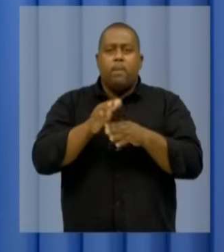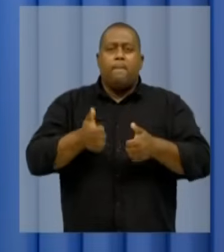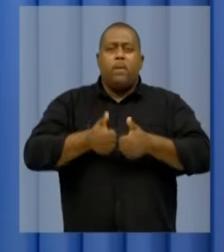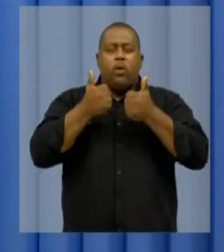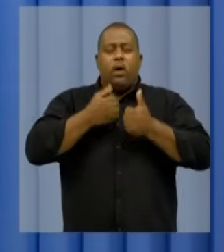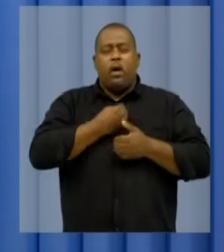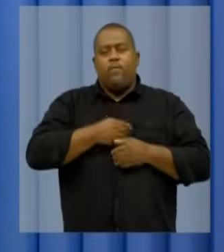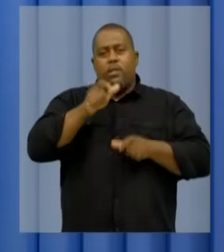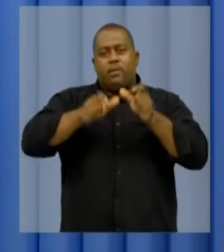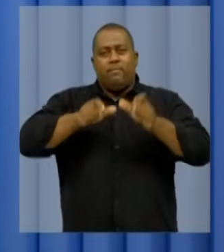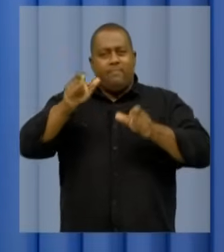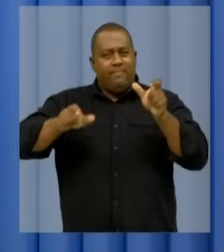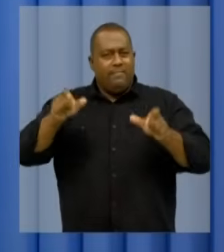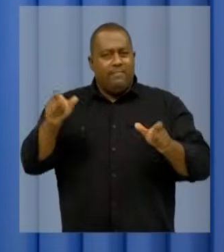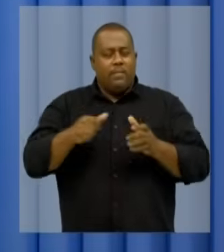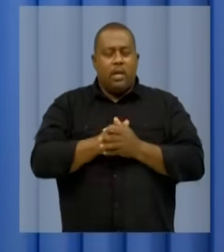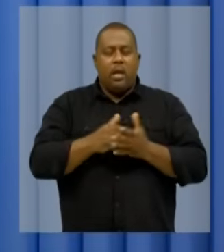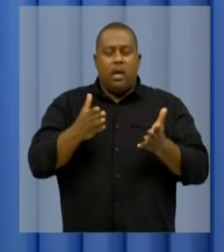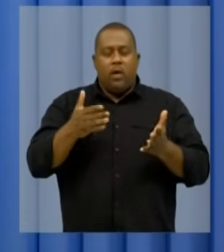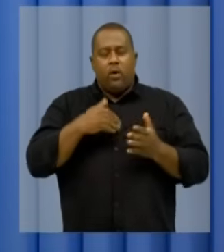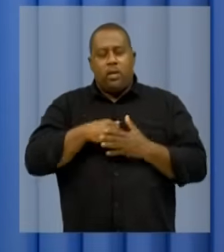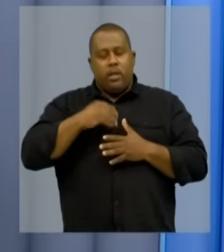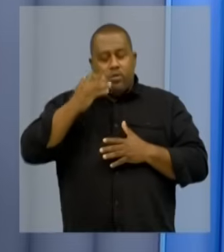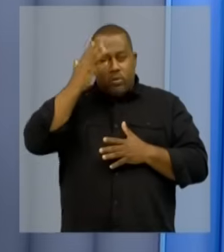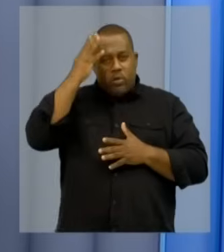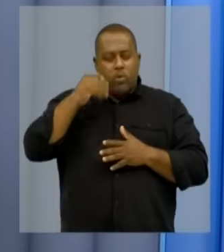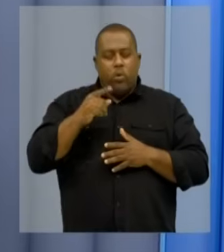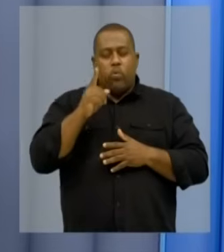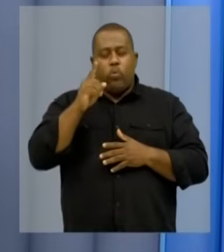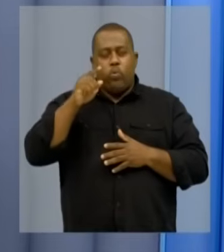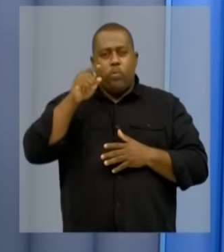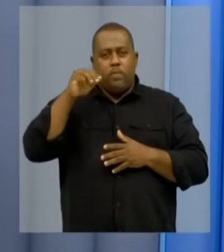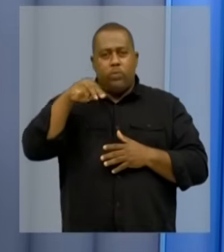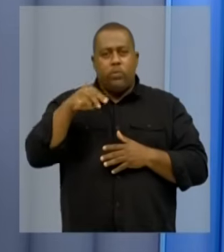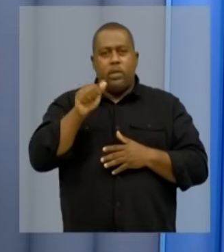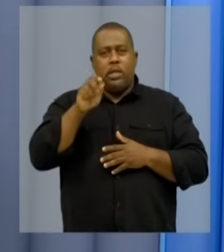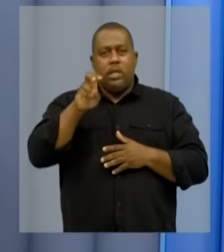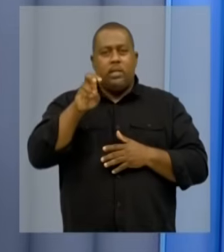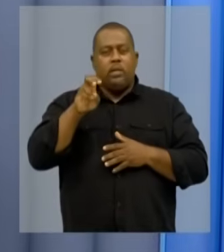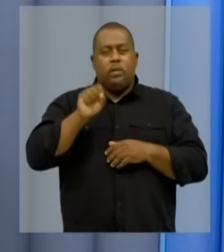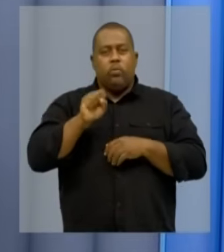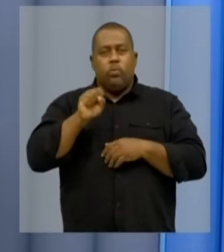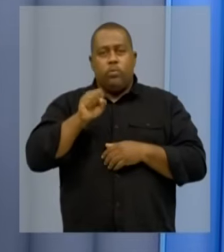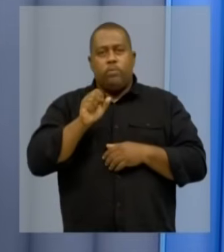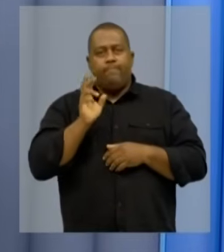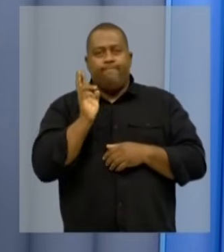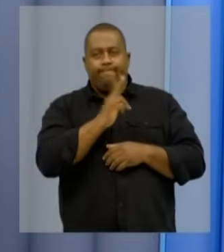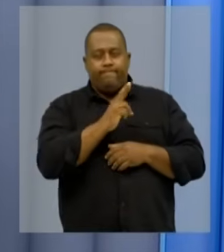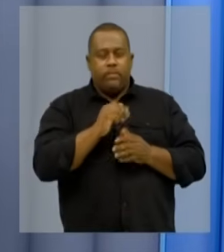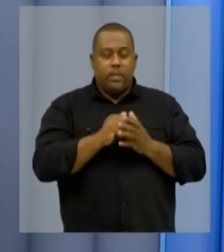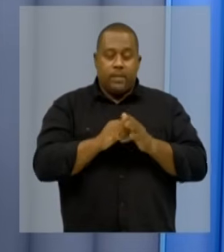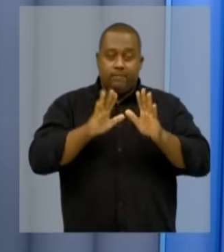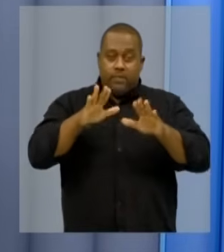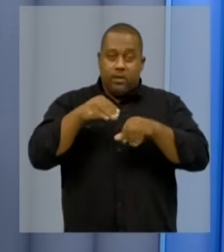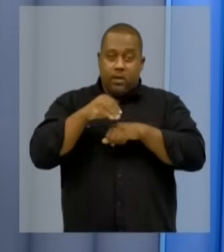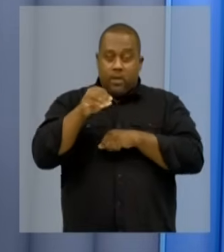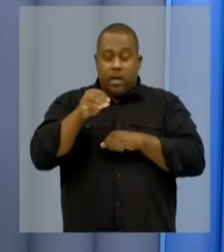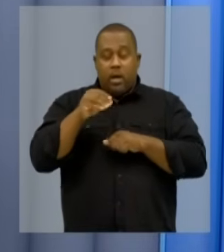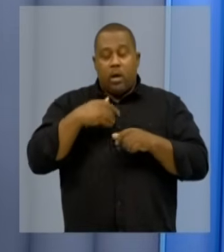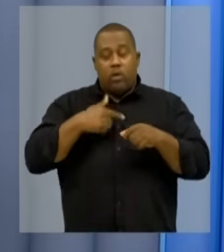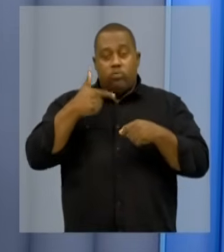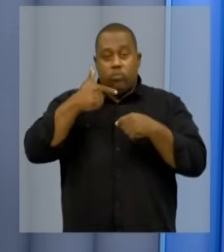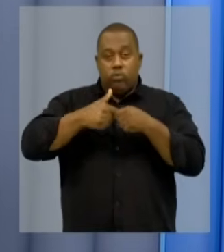Candidato Jerônimo, 1h15 para a tréplica. Candidato, só para lembrar a você, quem regula os preços dos combustíveis